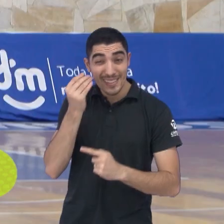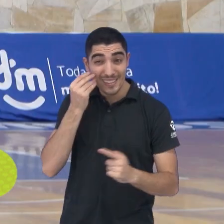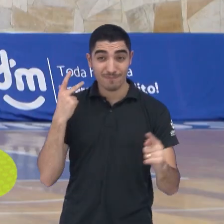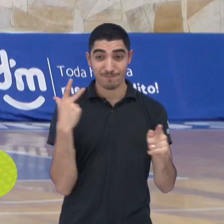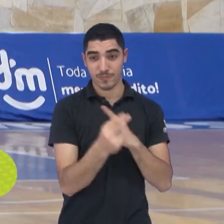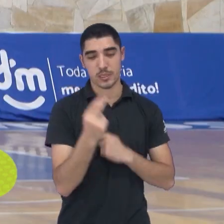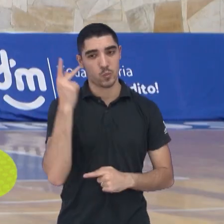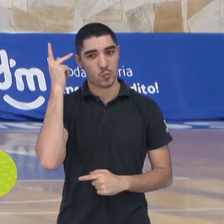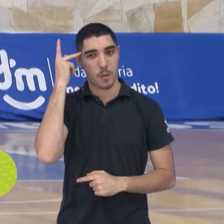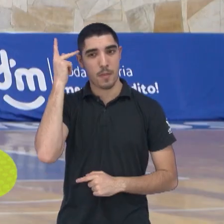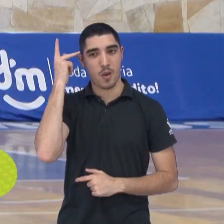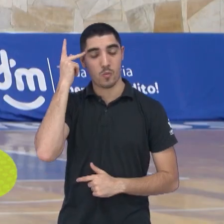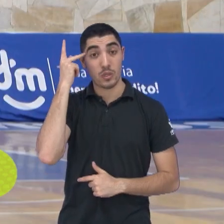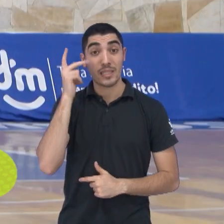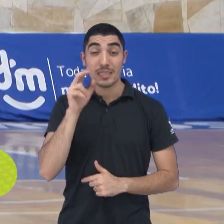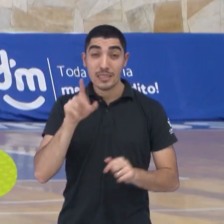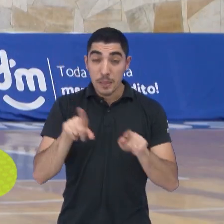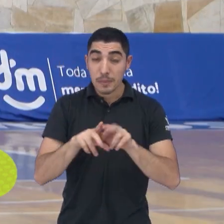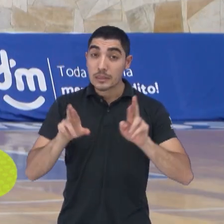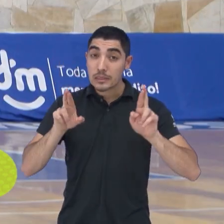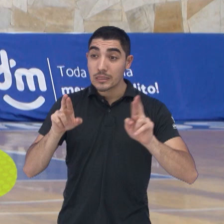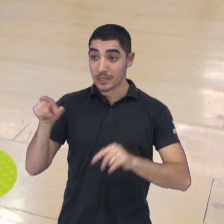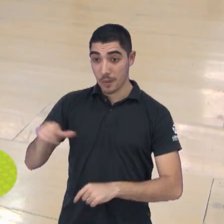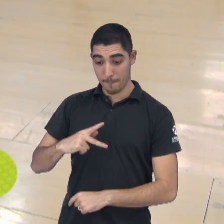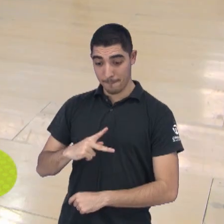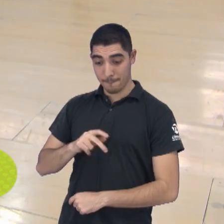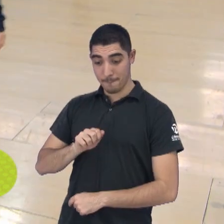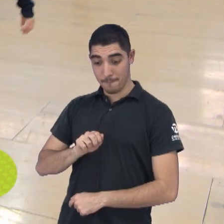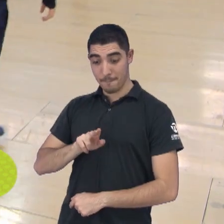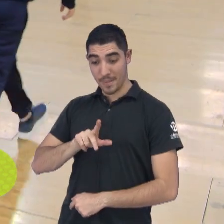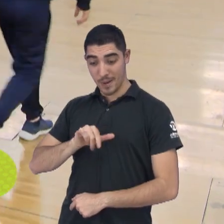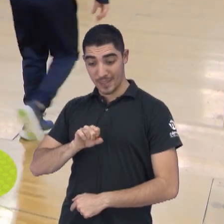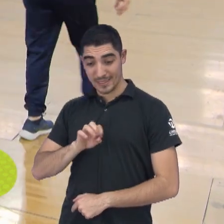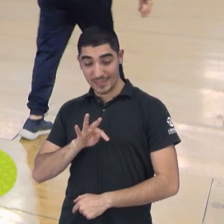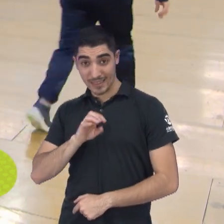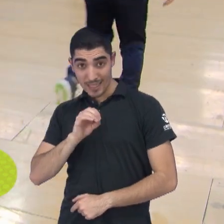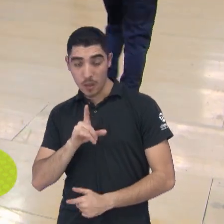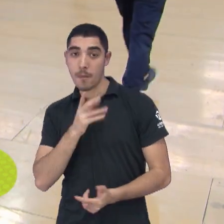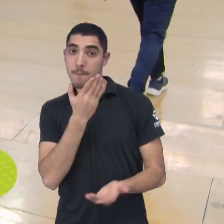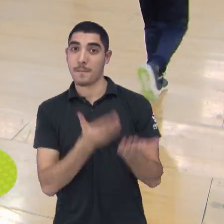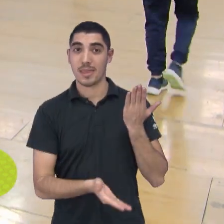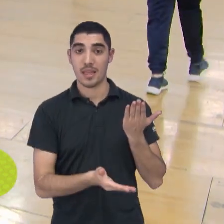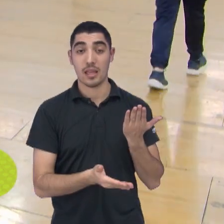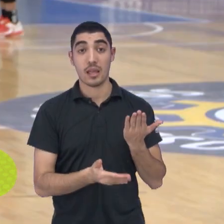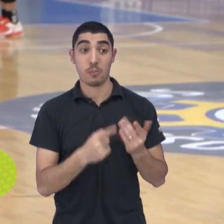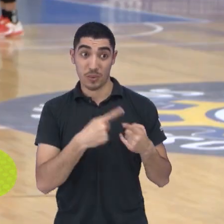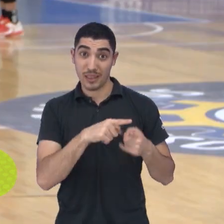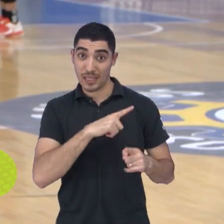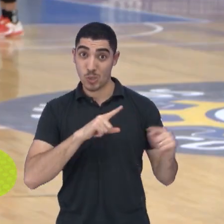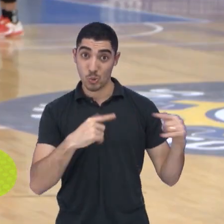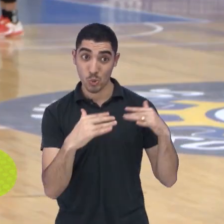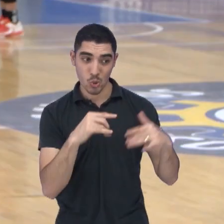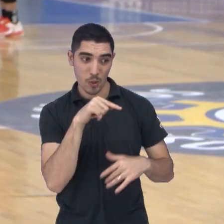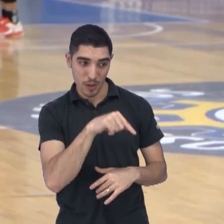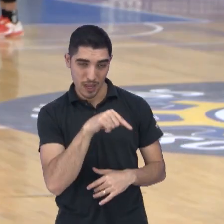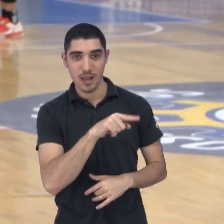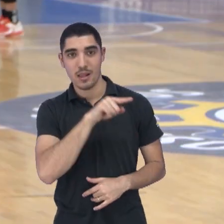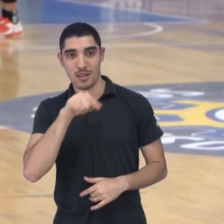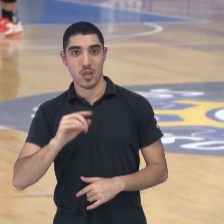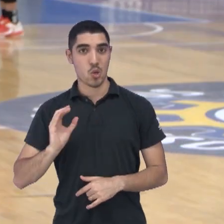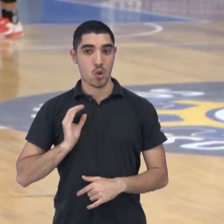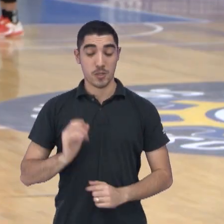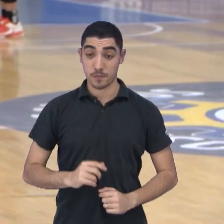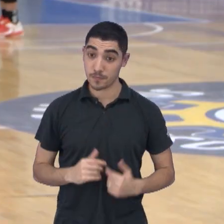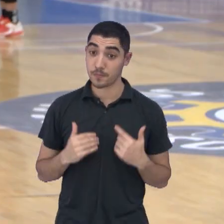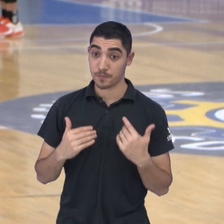Paulinos e torcer por uma derrota do rival da capital, que recebe na última rodada o Corinthians. Nesta primeira fase até